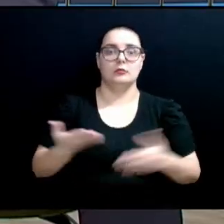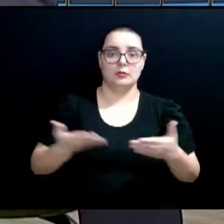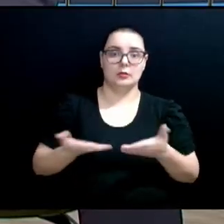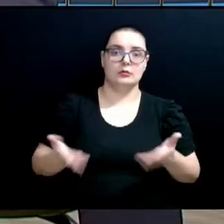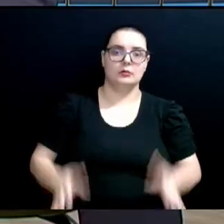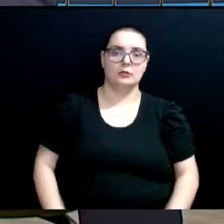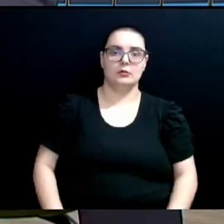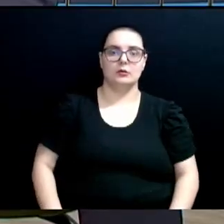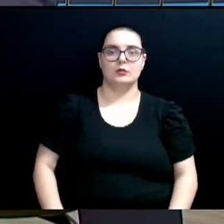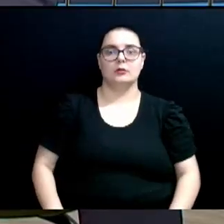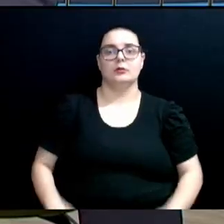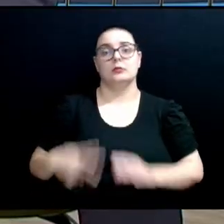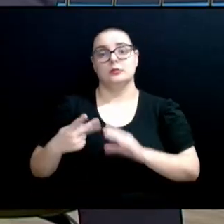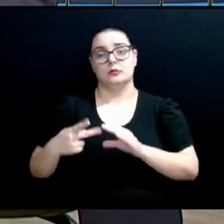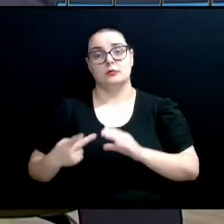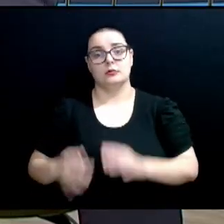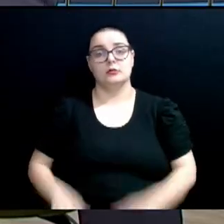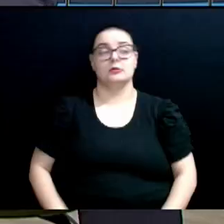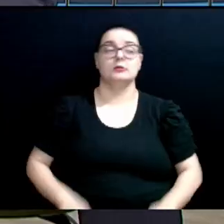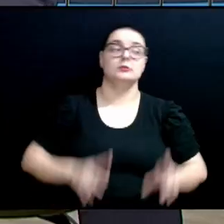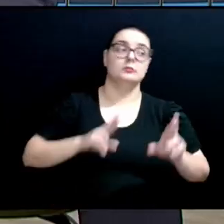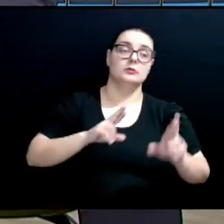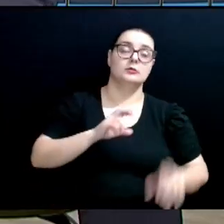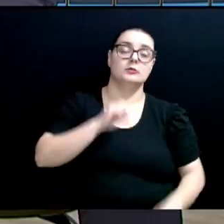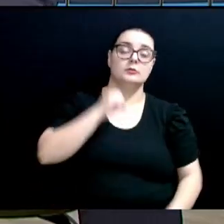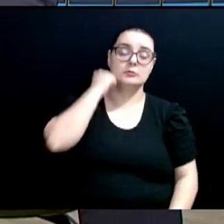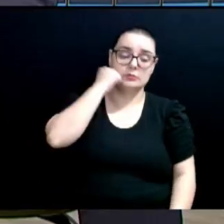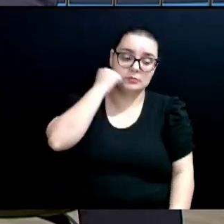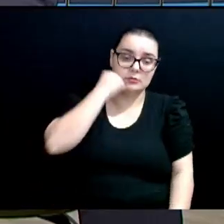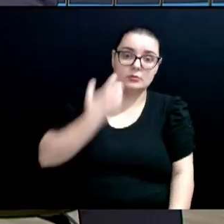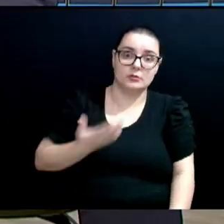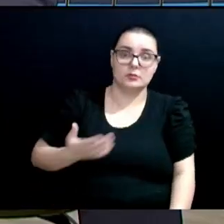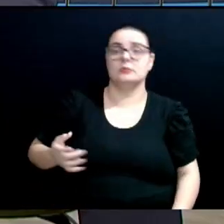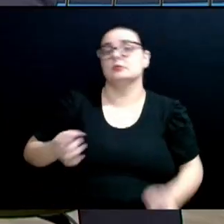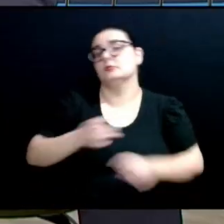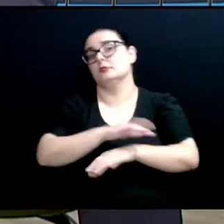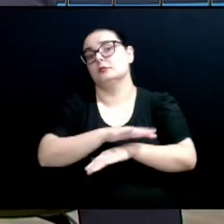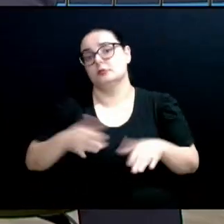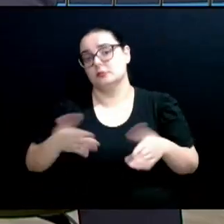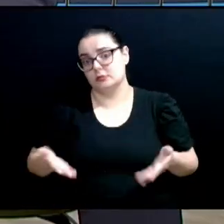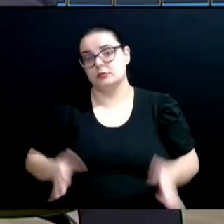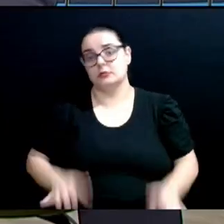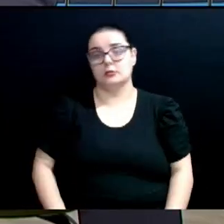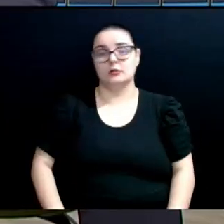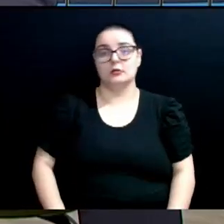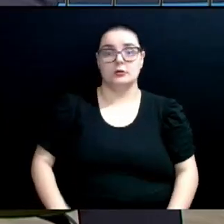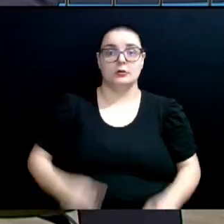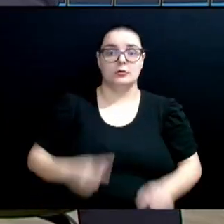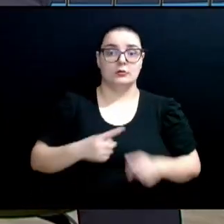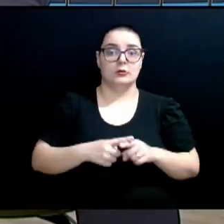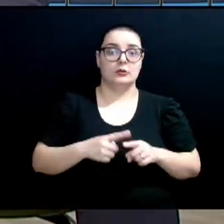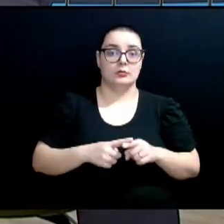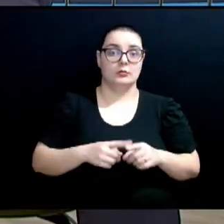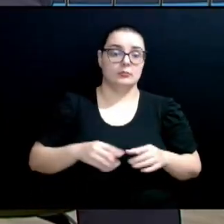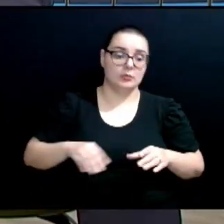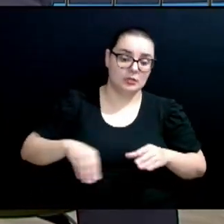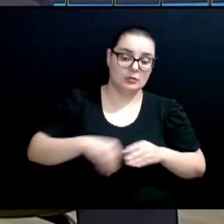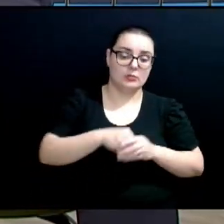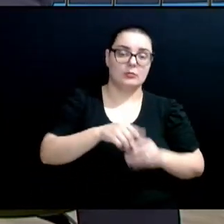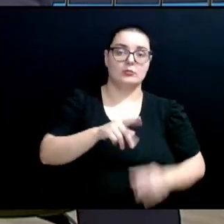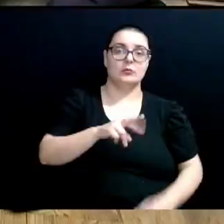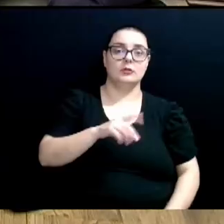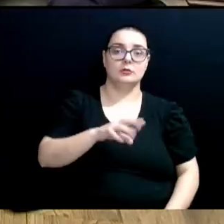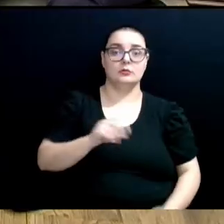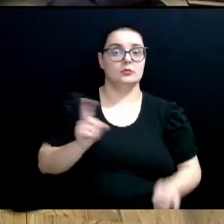gente espera que no Senado seja derrotada, né? Porque ela insere um princípio diferente do princípio